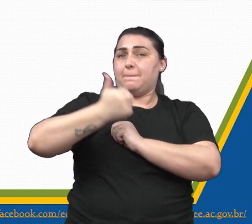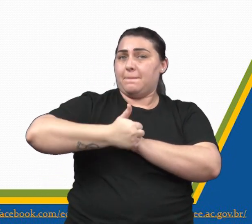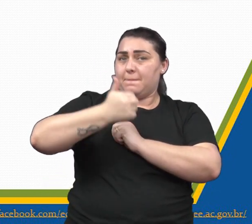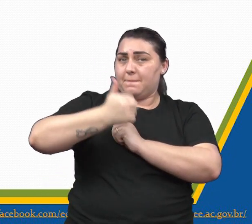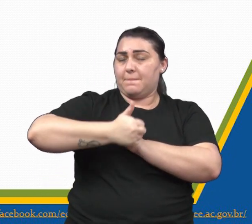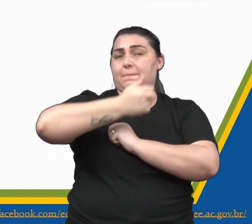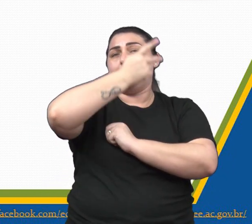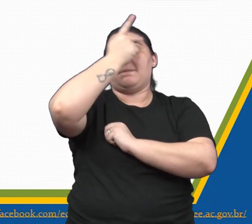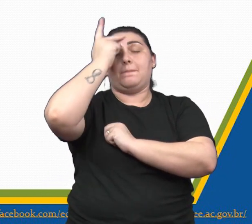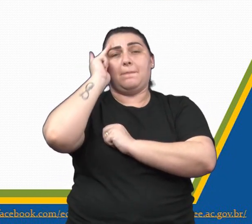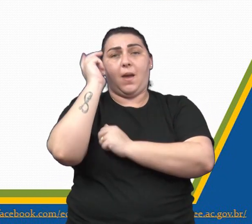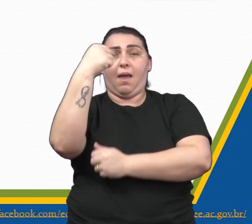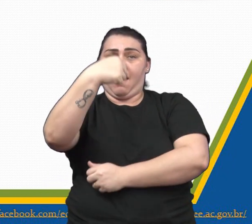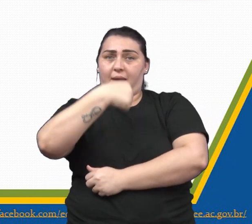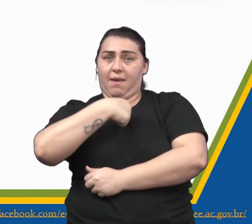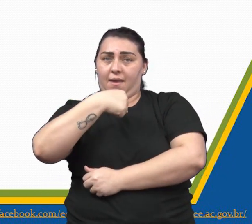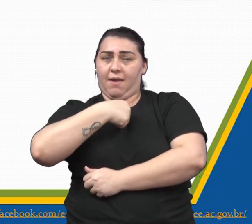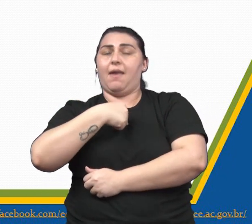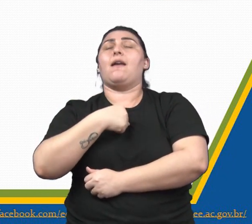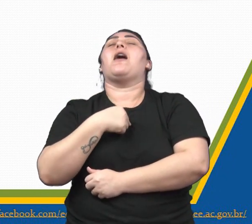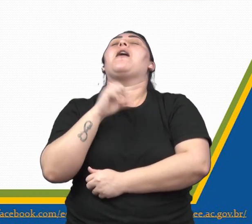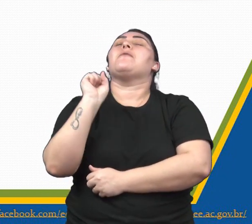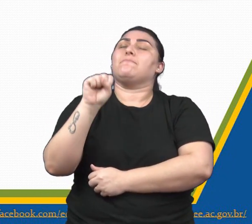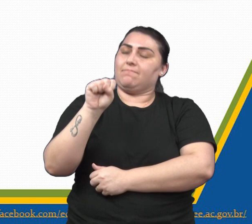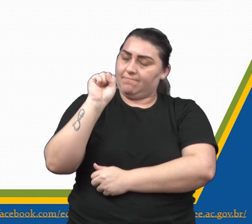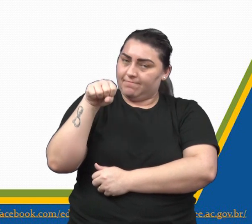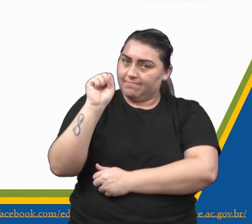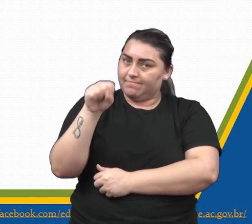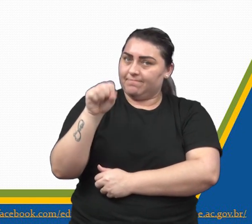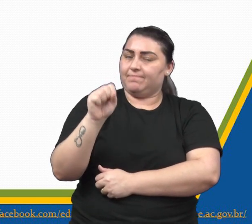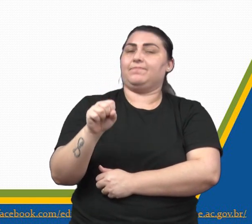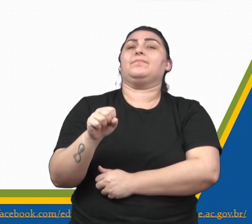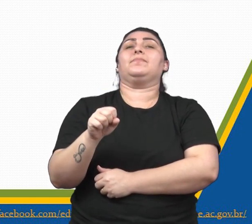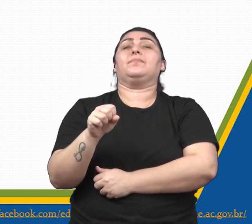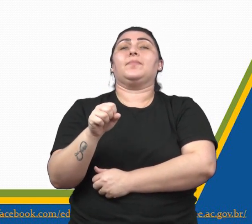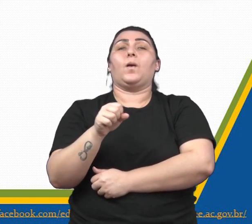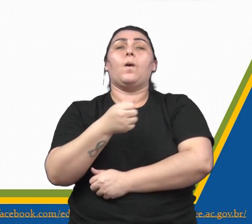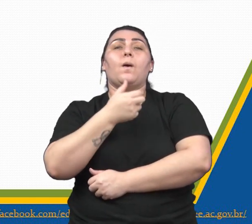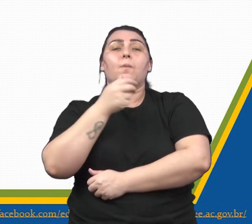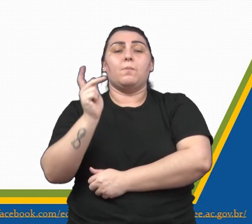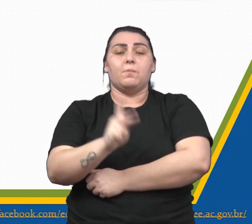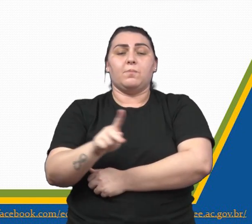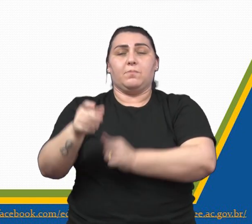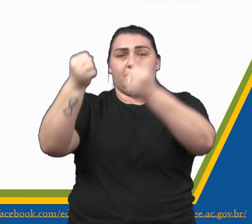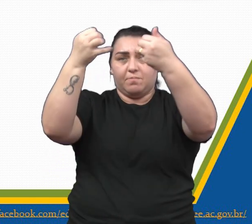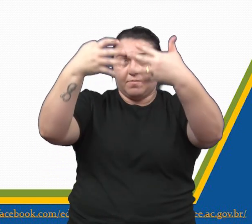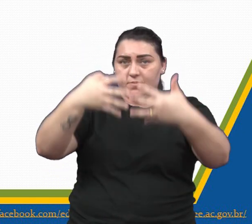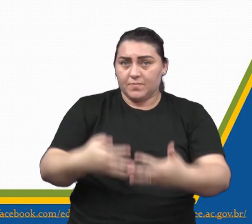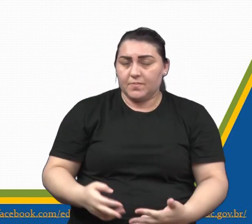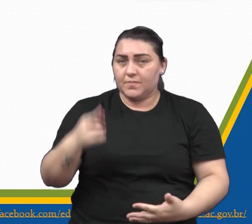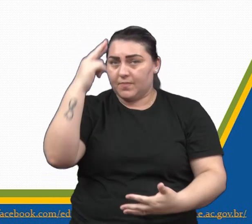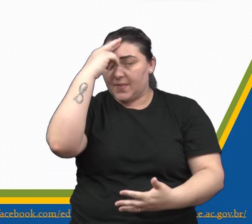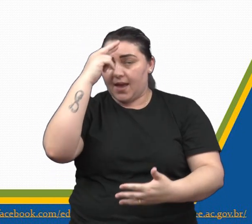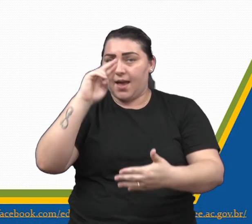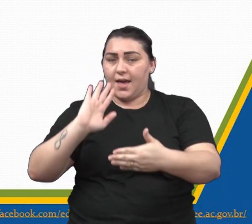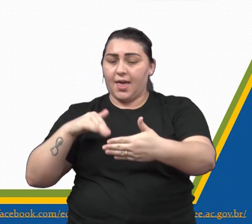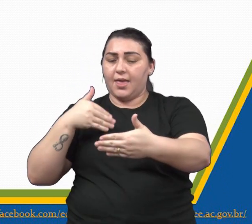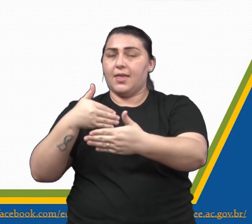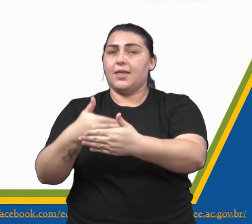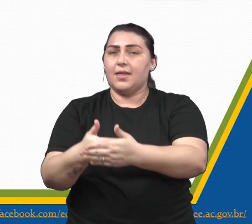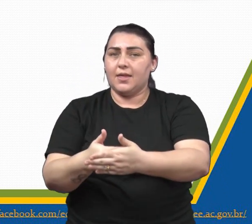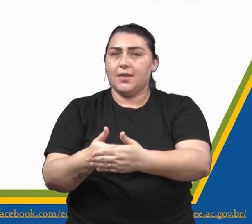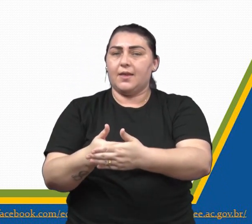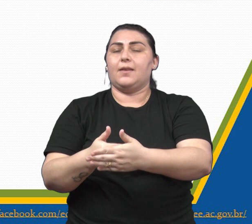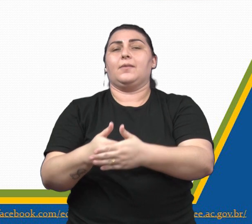pessoa, eu, acertou. Greyton, ao relatar um pouco da sua trajetória até se tornar professor de